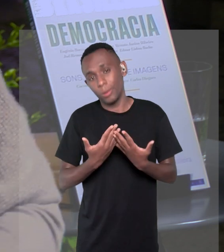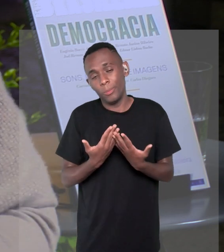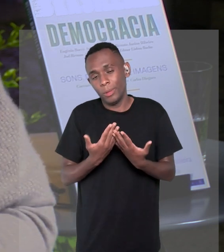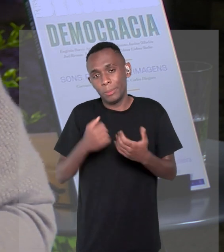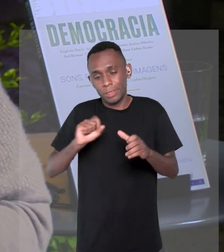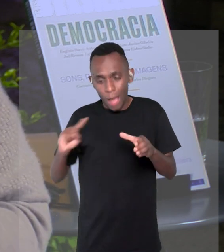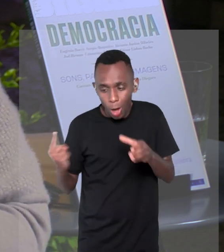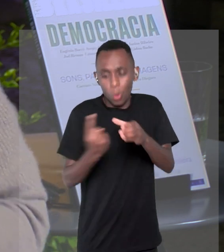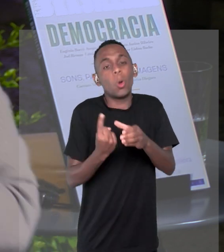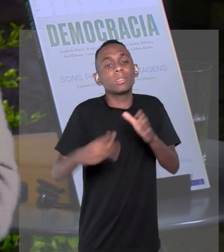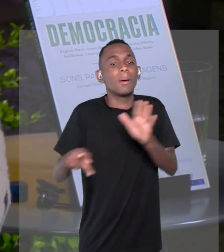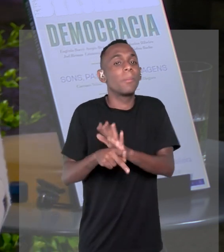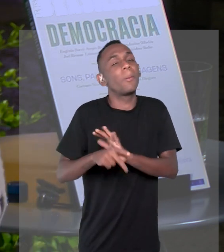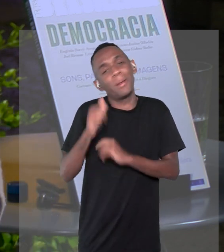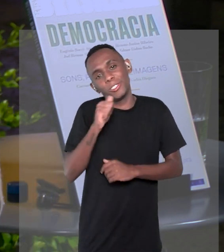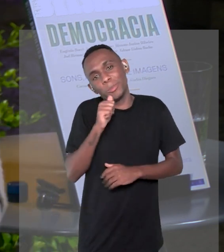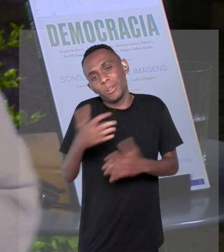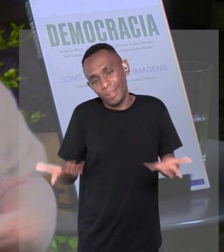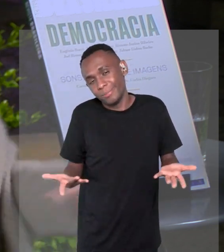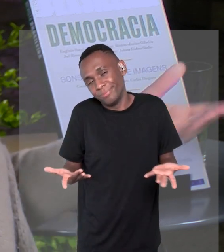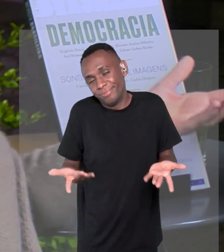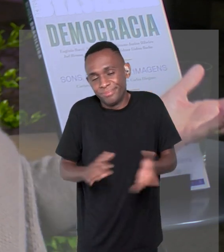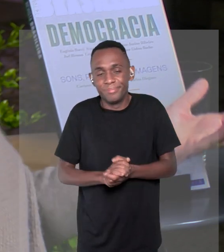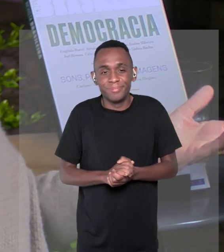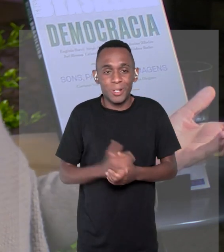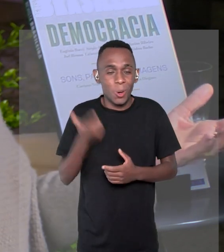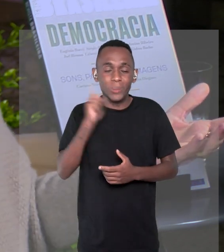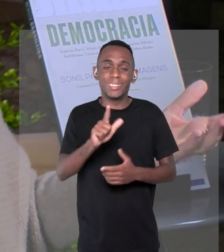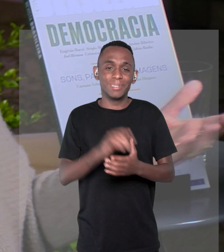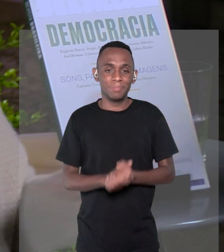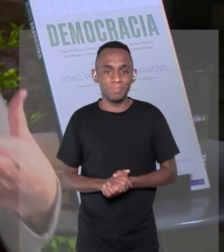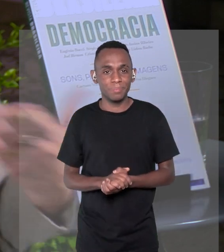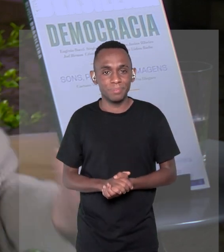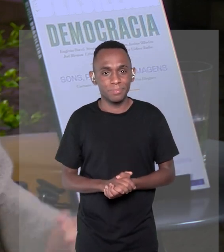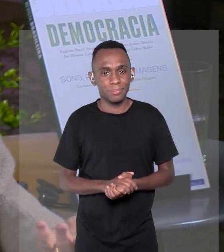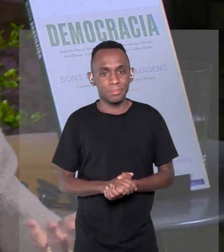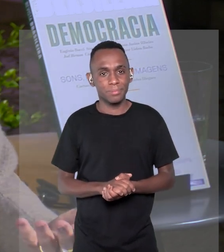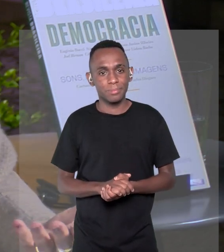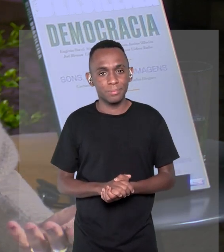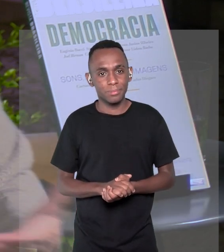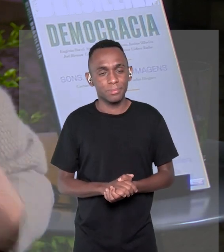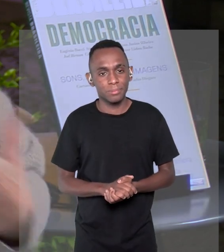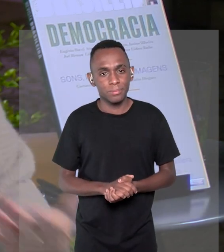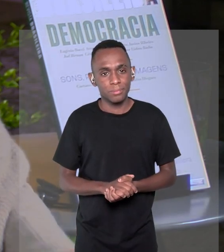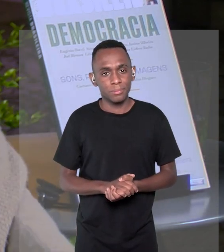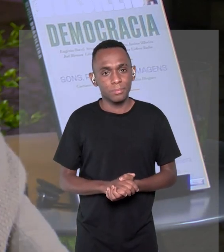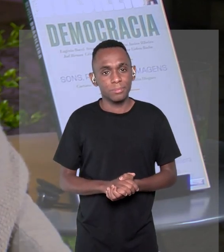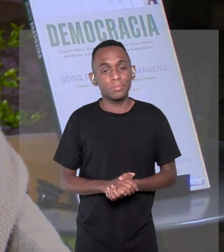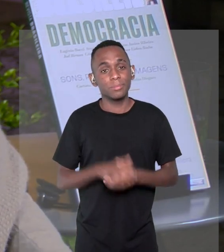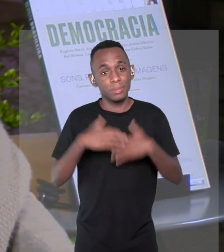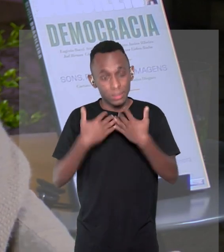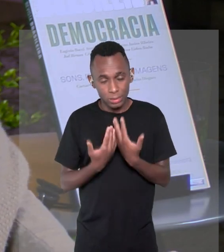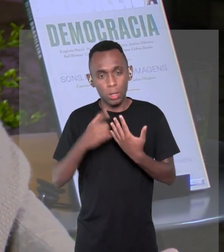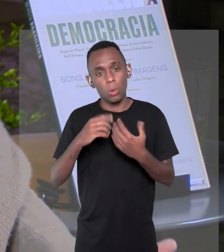agradeço a você o convite e a vocês presenças ilustres da gente